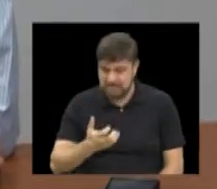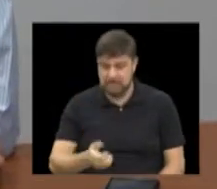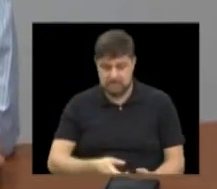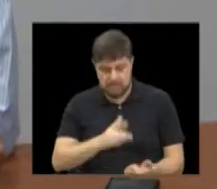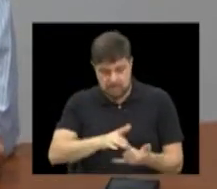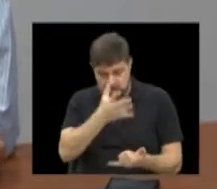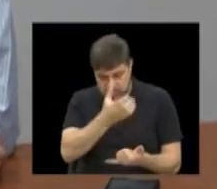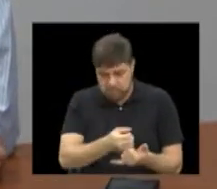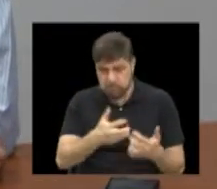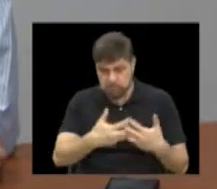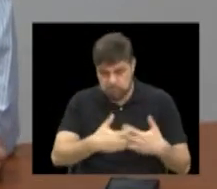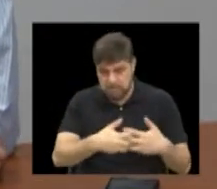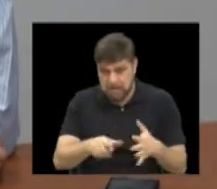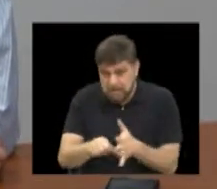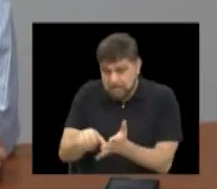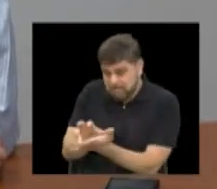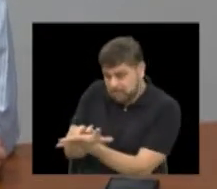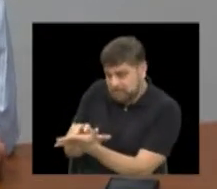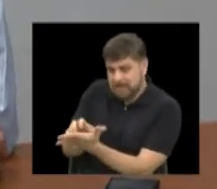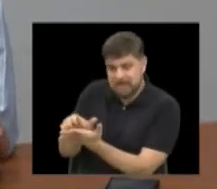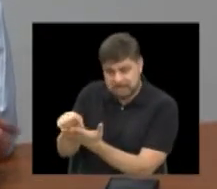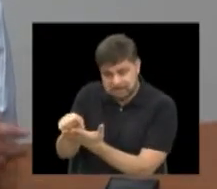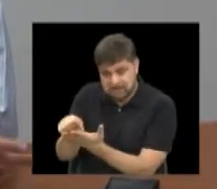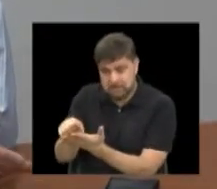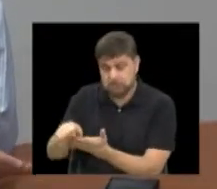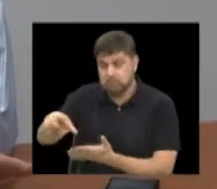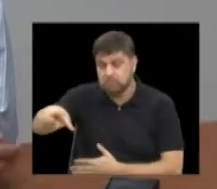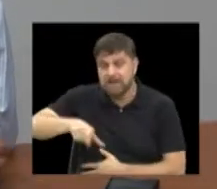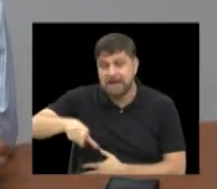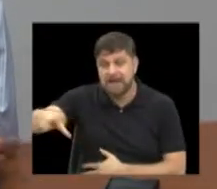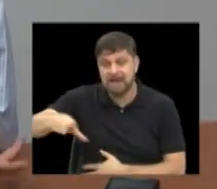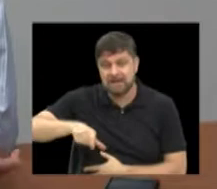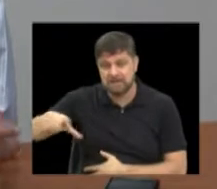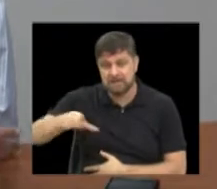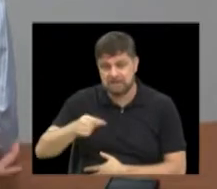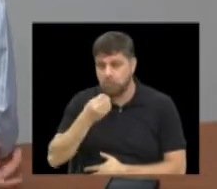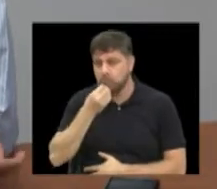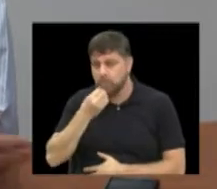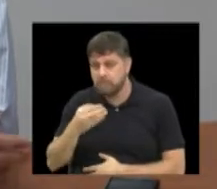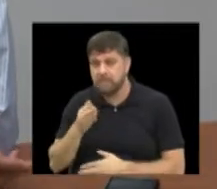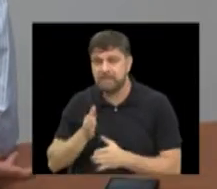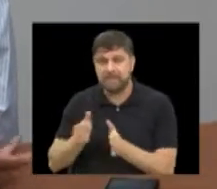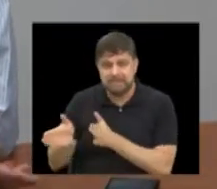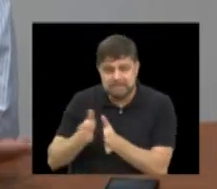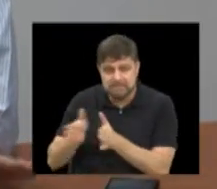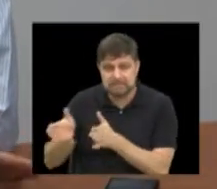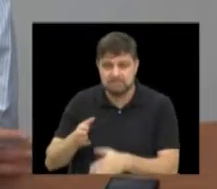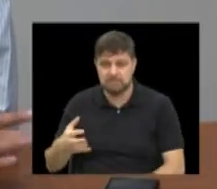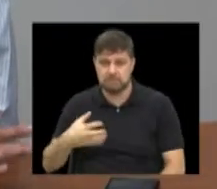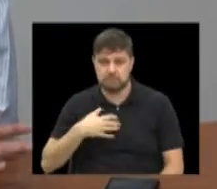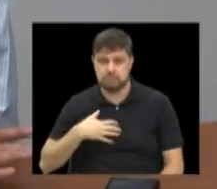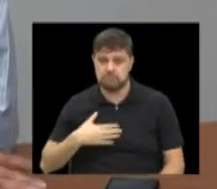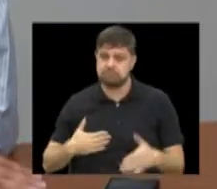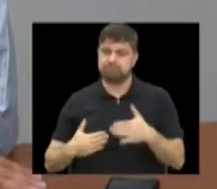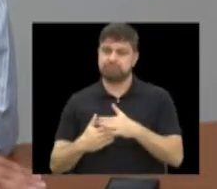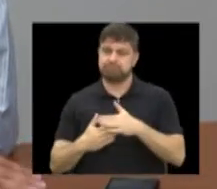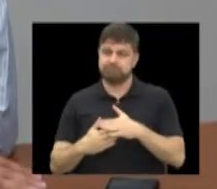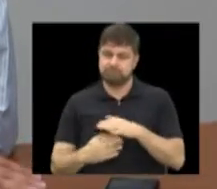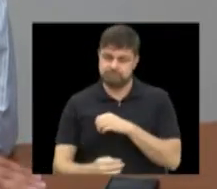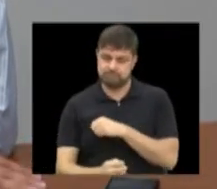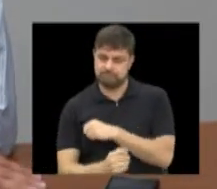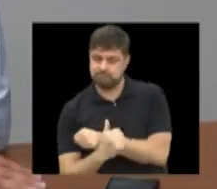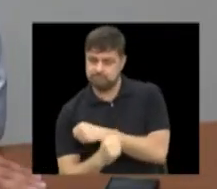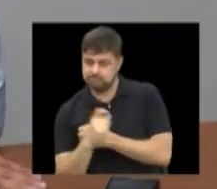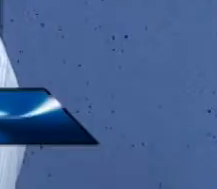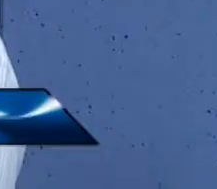de os surdos se cadastrarem no sistema Bem Acessível, no site da Prefeitura, para ter a possibilidade de usar o aplicativo em caso